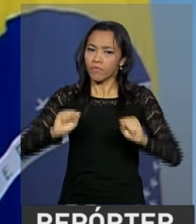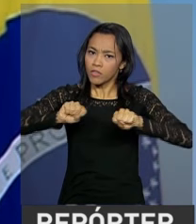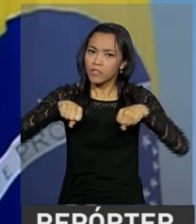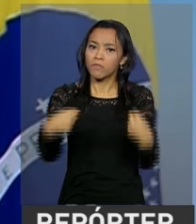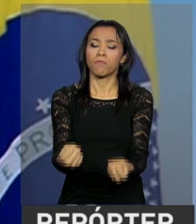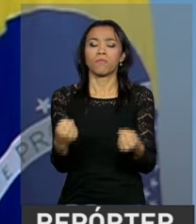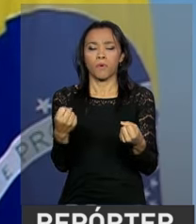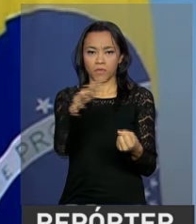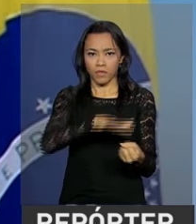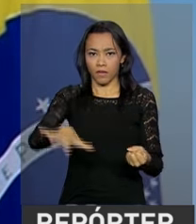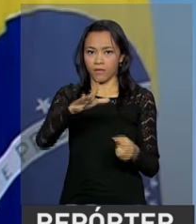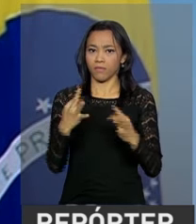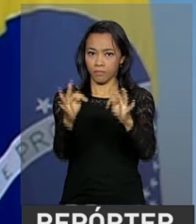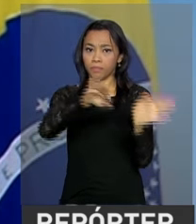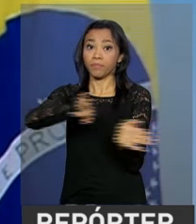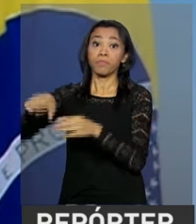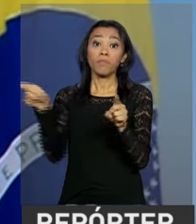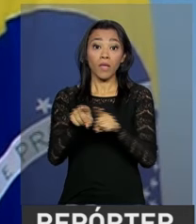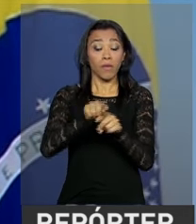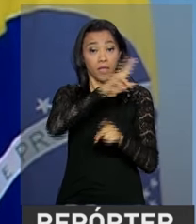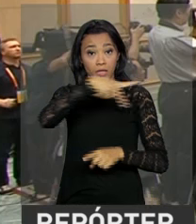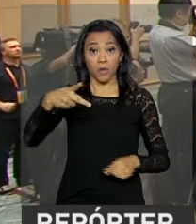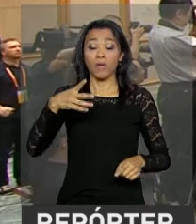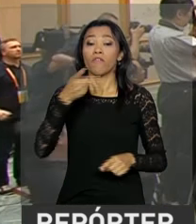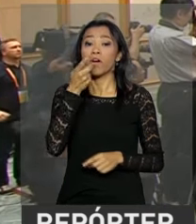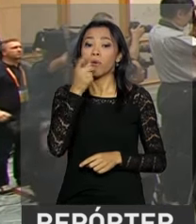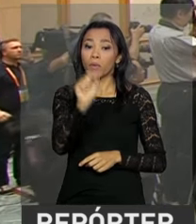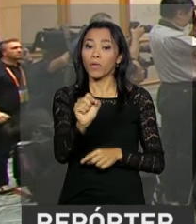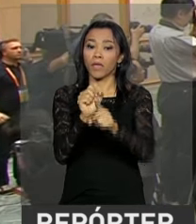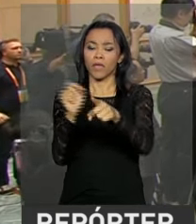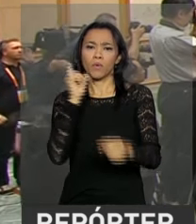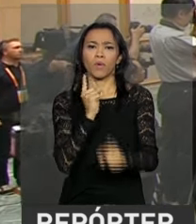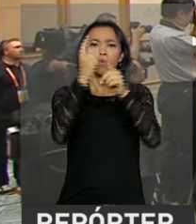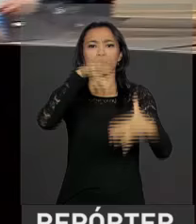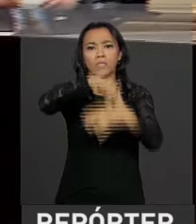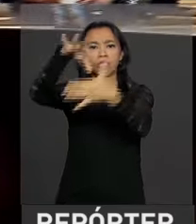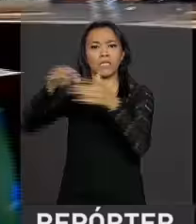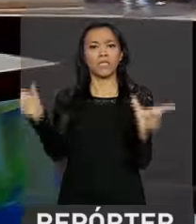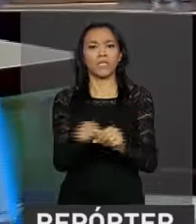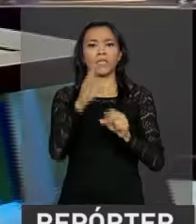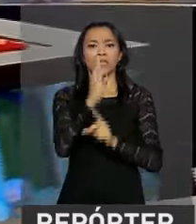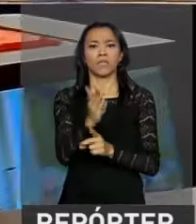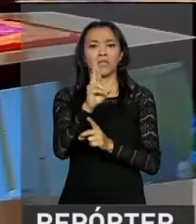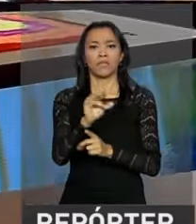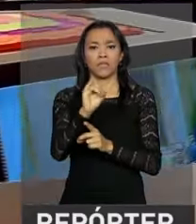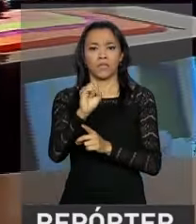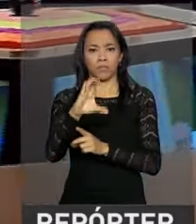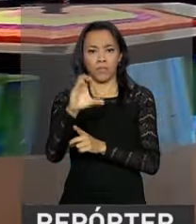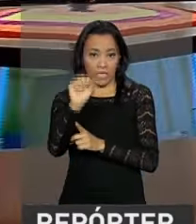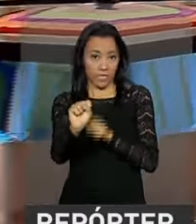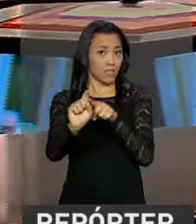inovação tecnológica. O presidente também falou sobre o encontro informal dos líderes dos BRICS, que reúne as principais economias